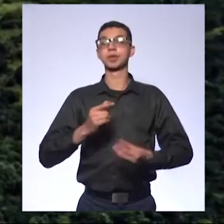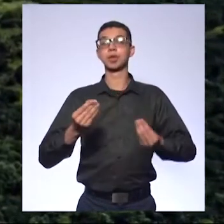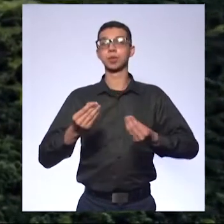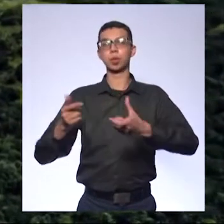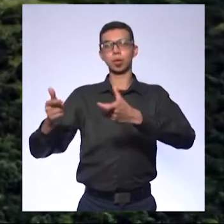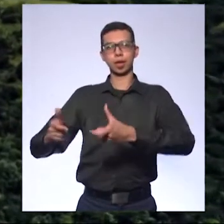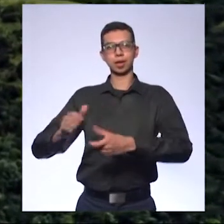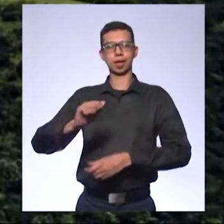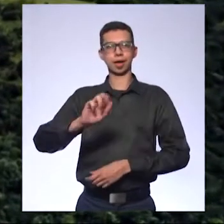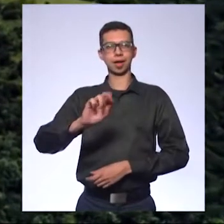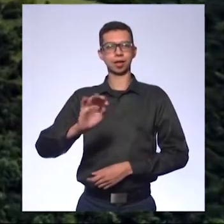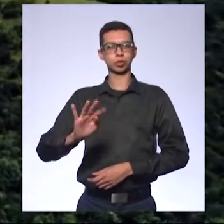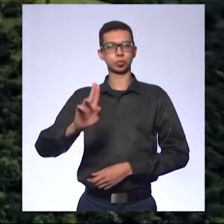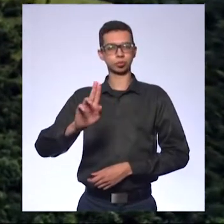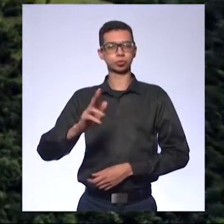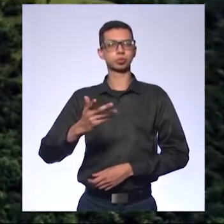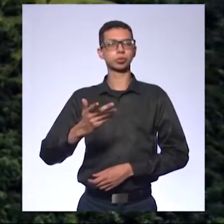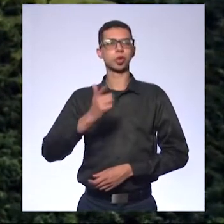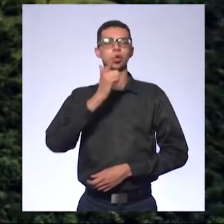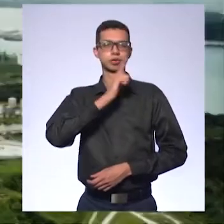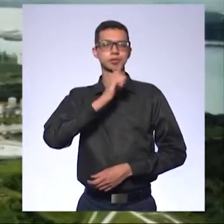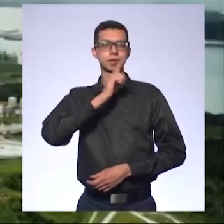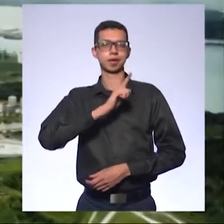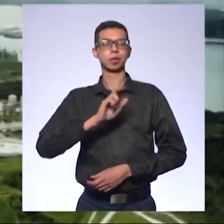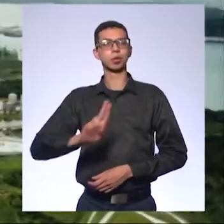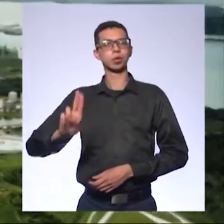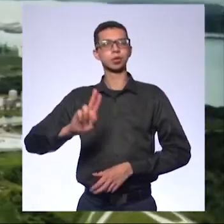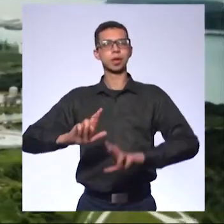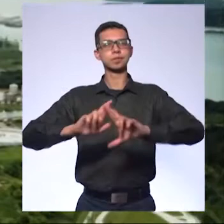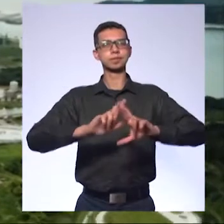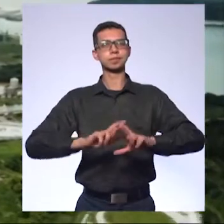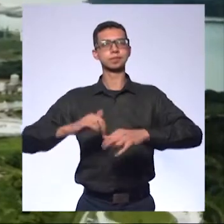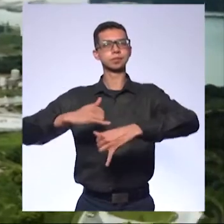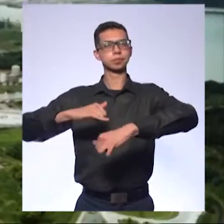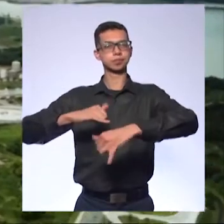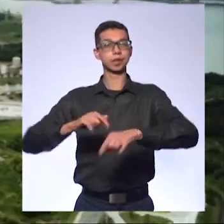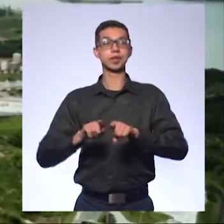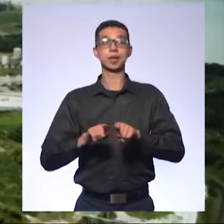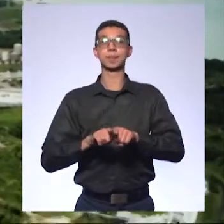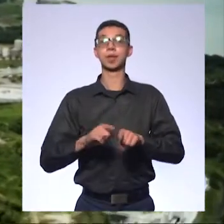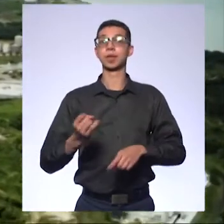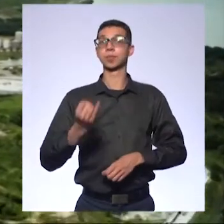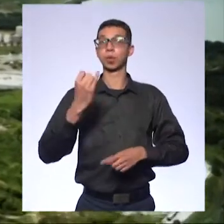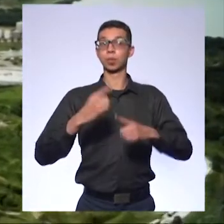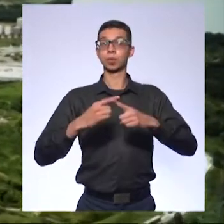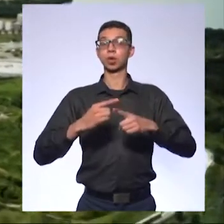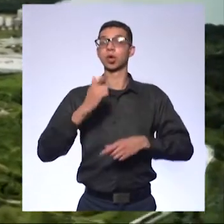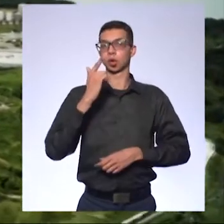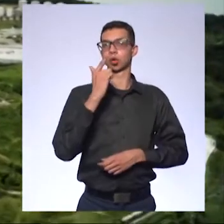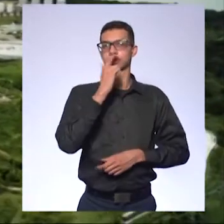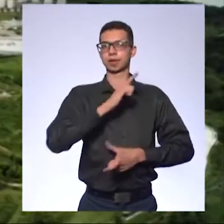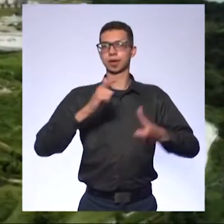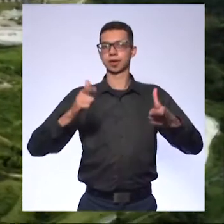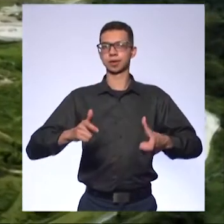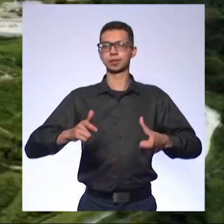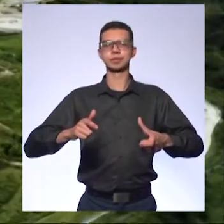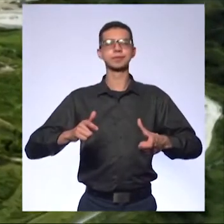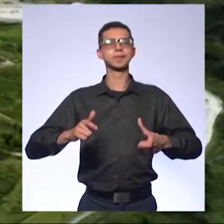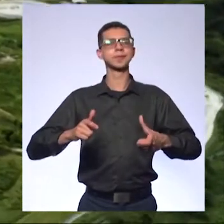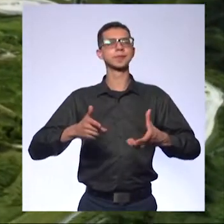renovável. Foi também um grande exemplo de que é possível operar uma planta de larga escala, uma planta grande, química, né? E